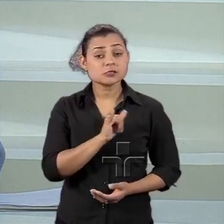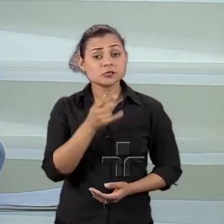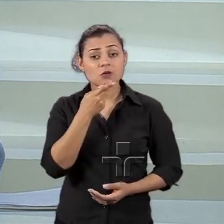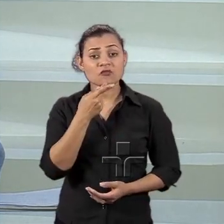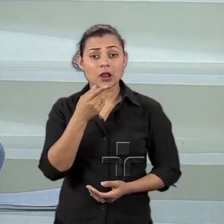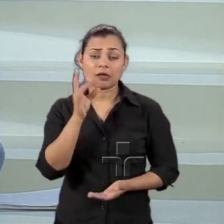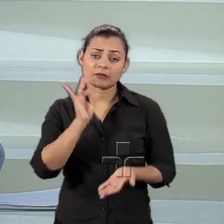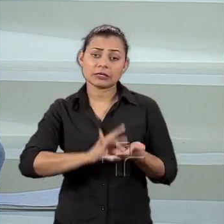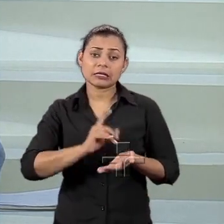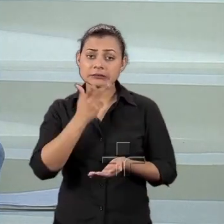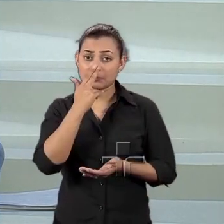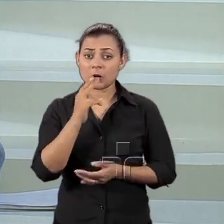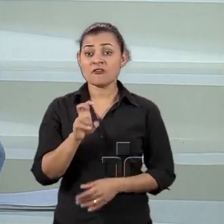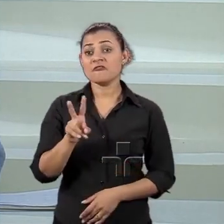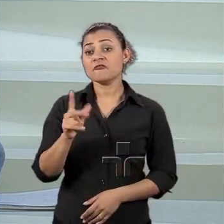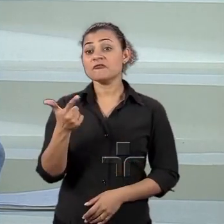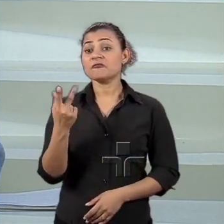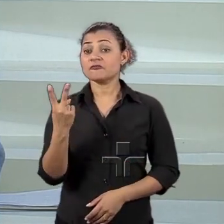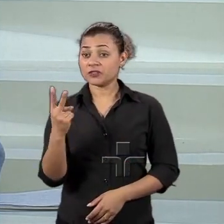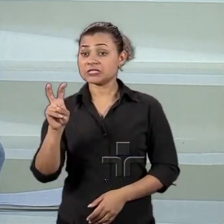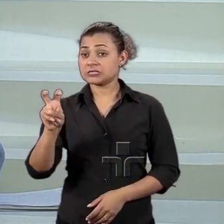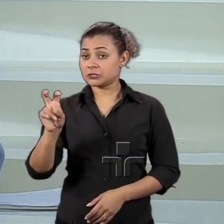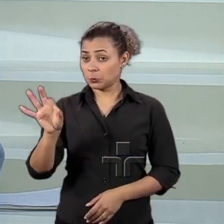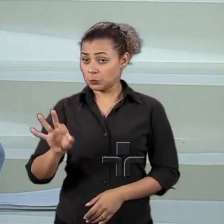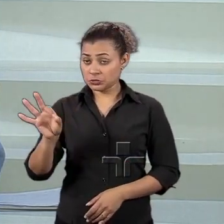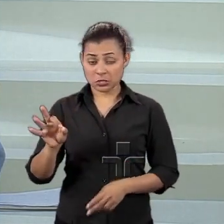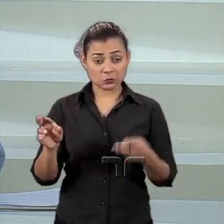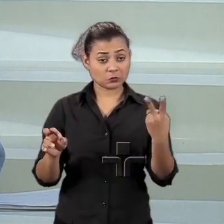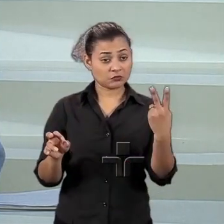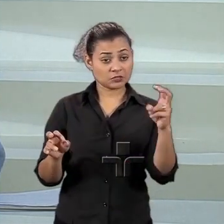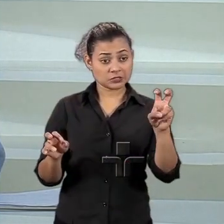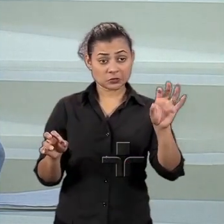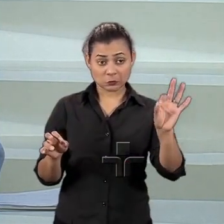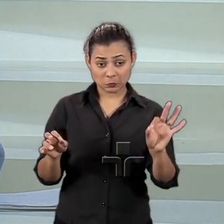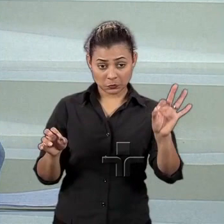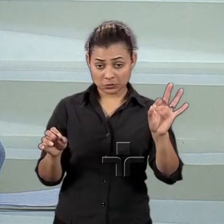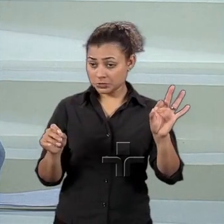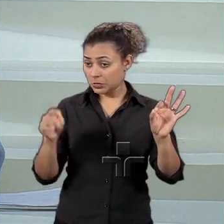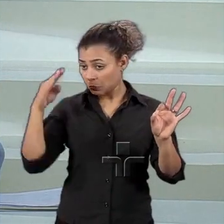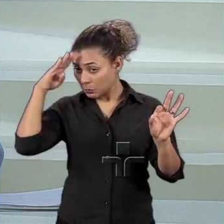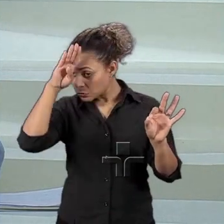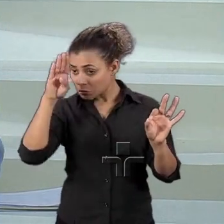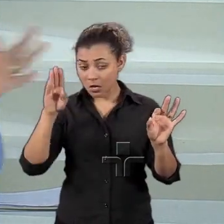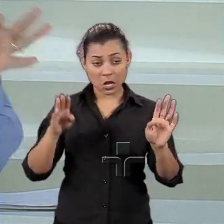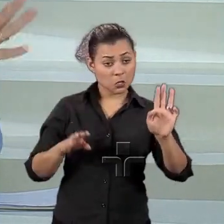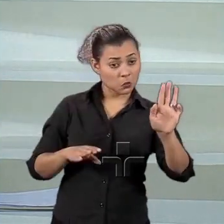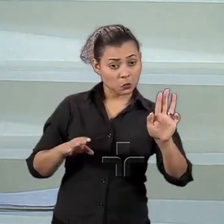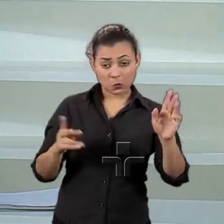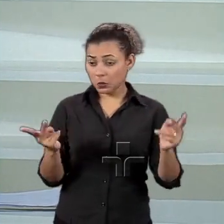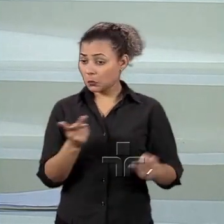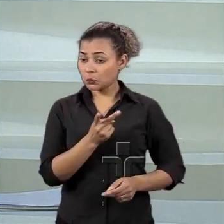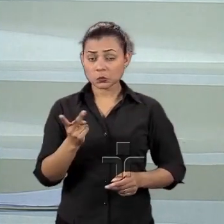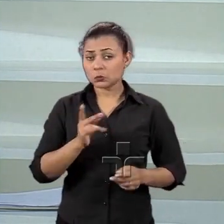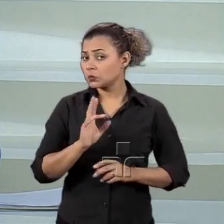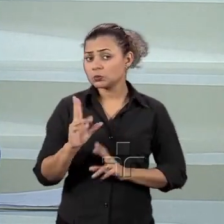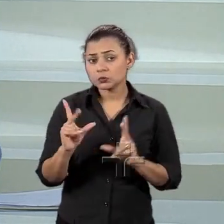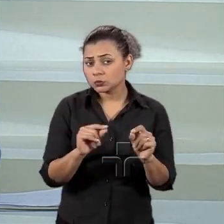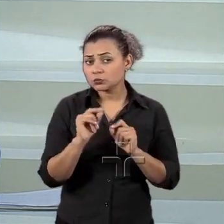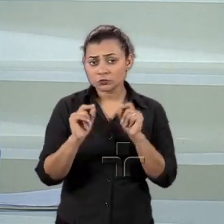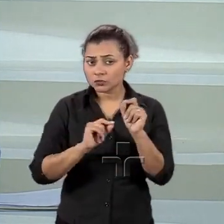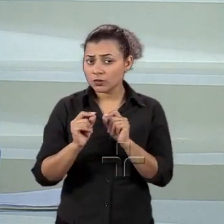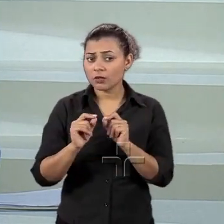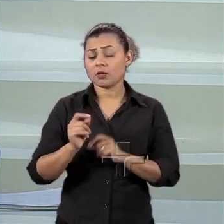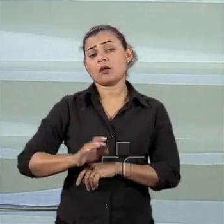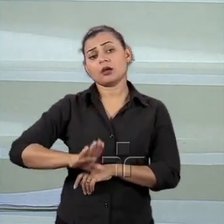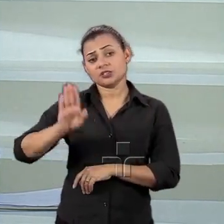dissesse que todos os 25% que hoje estão aderindo ao Bolsonaro e os 25% que estão aderindo, cerca, né, e ao